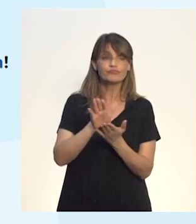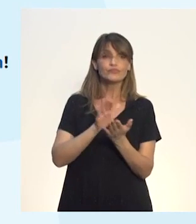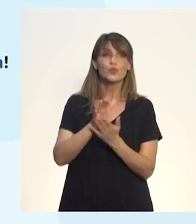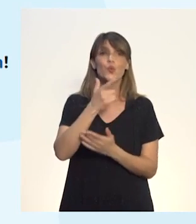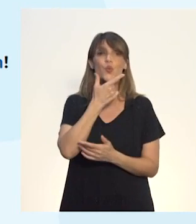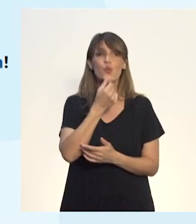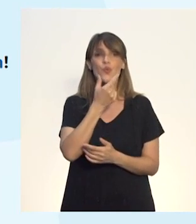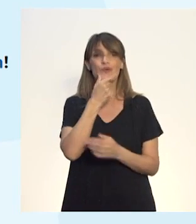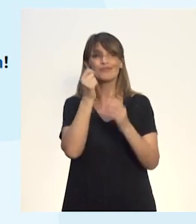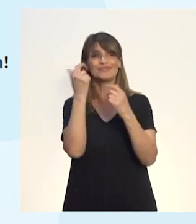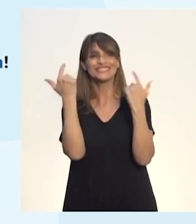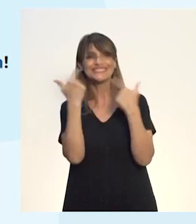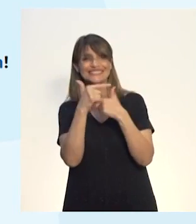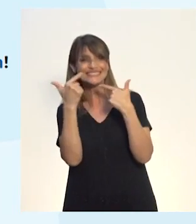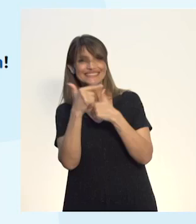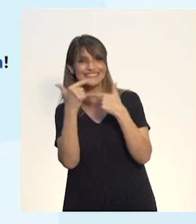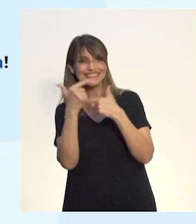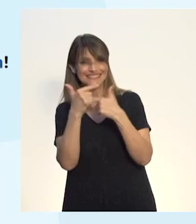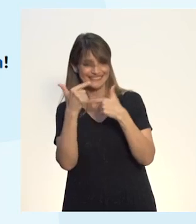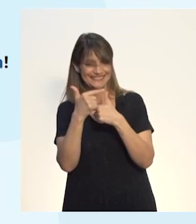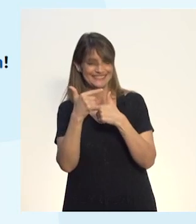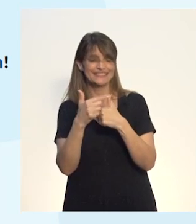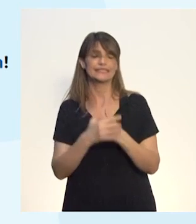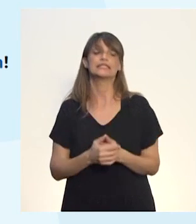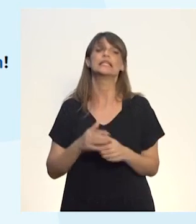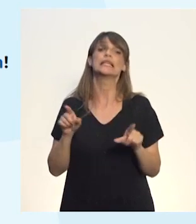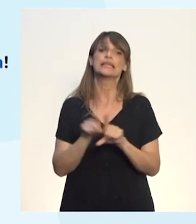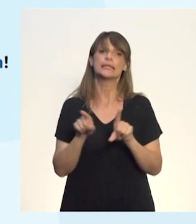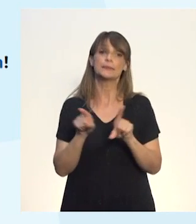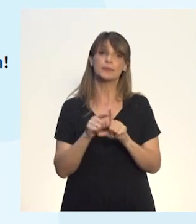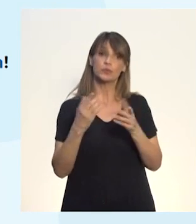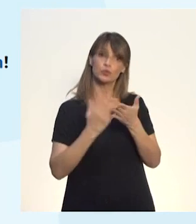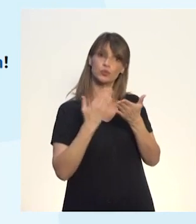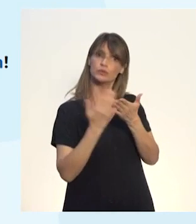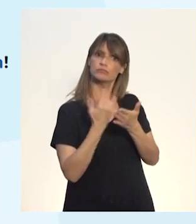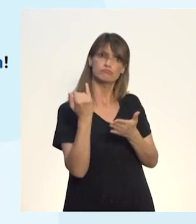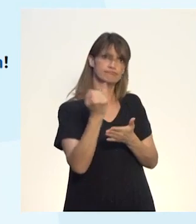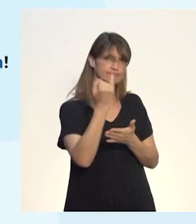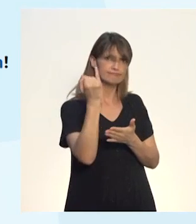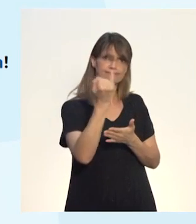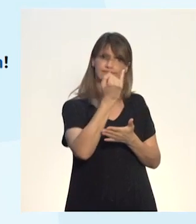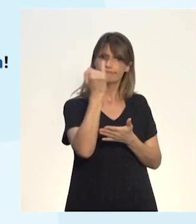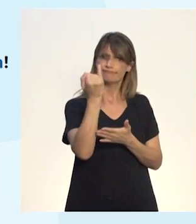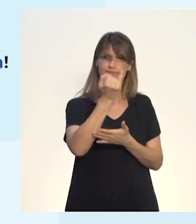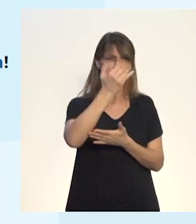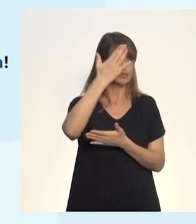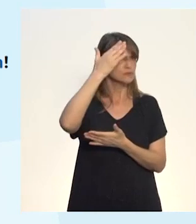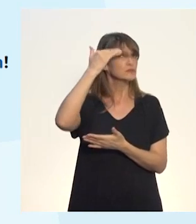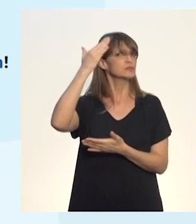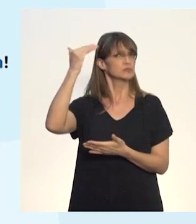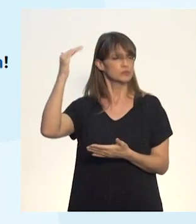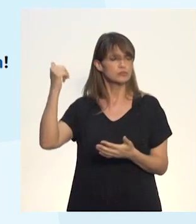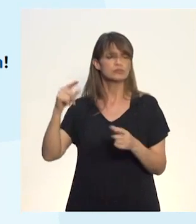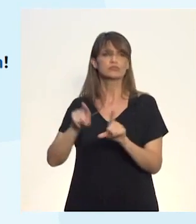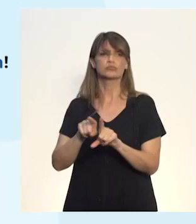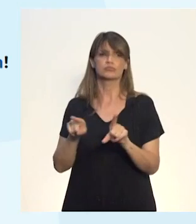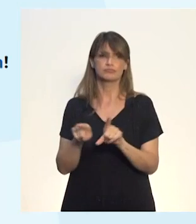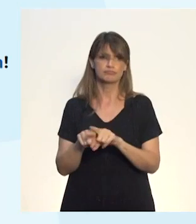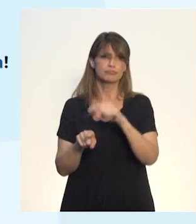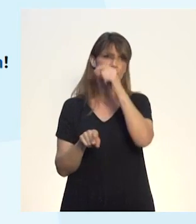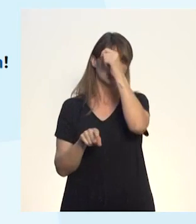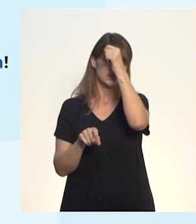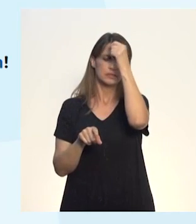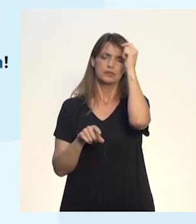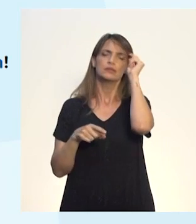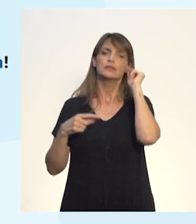Homem que Ri também é uma obra assim da maior importância, da maior envergadura dentro da história,